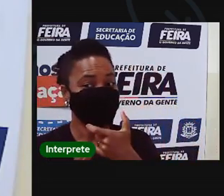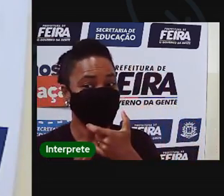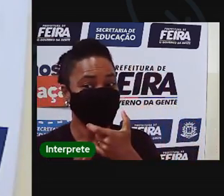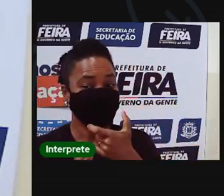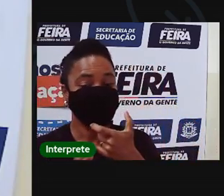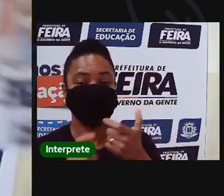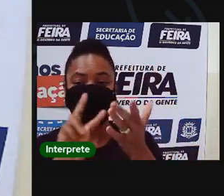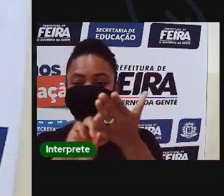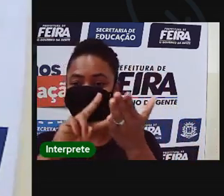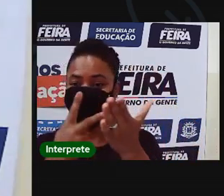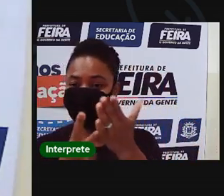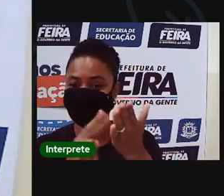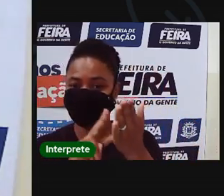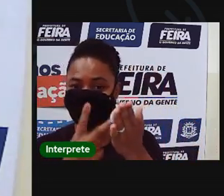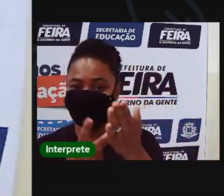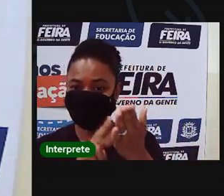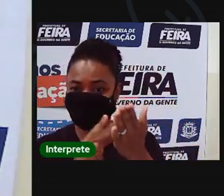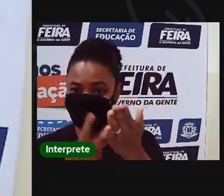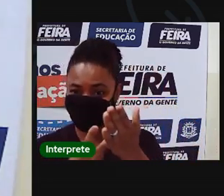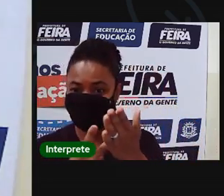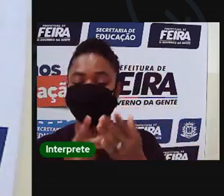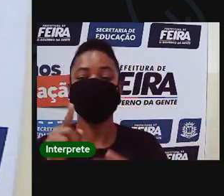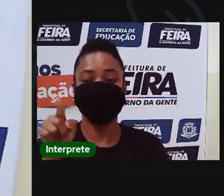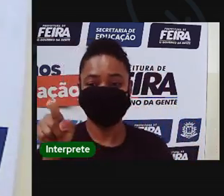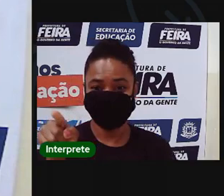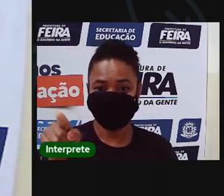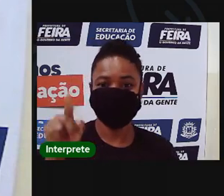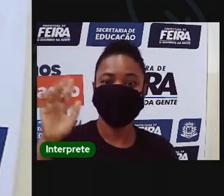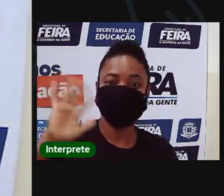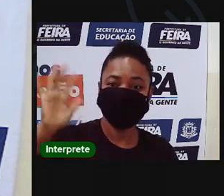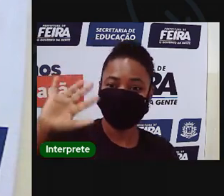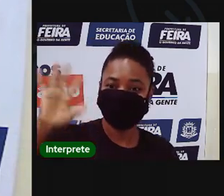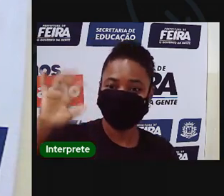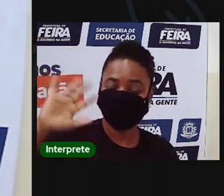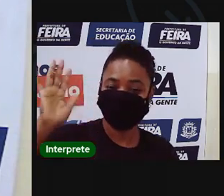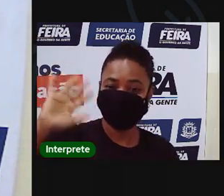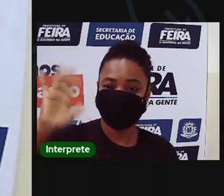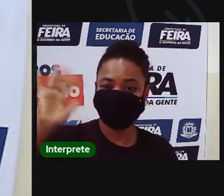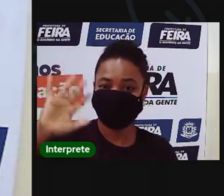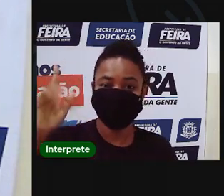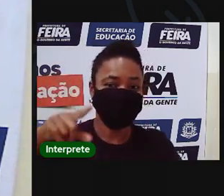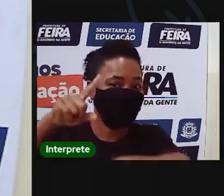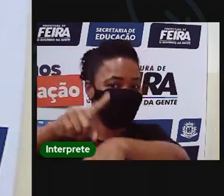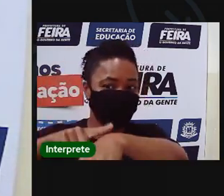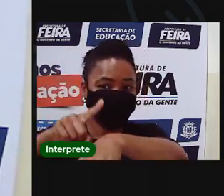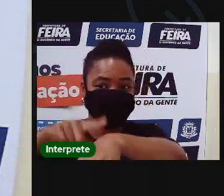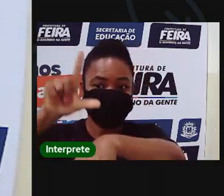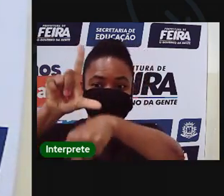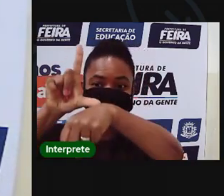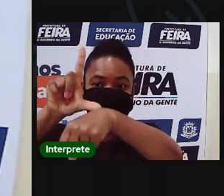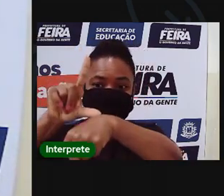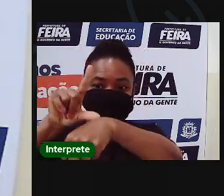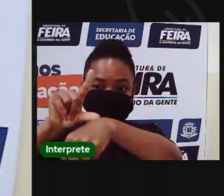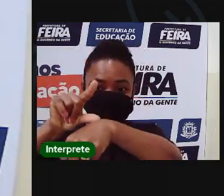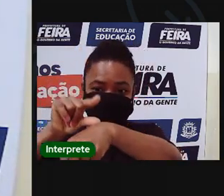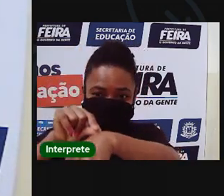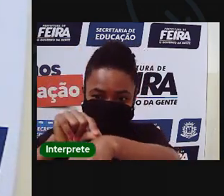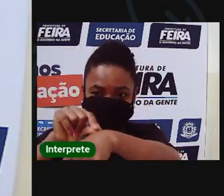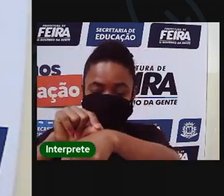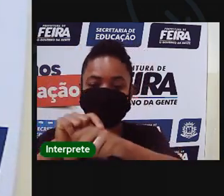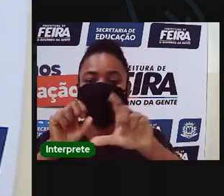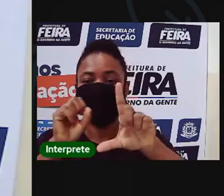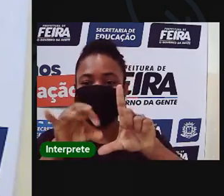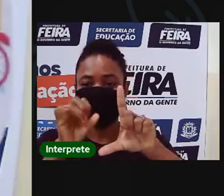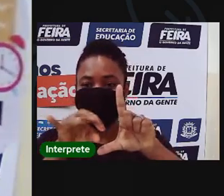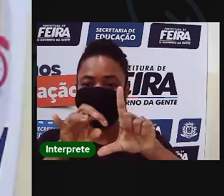nosso English time is over. Acabou. Acabou a nossa aula virtual e até